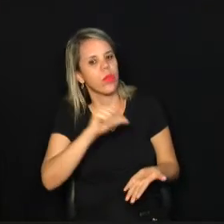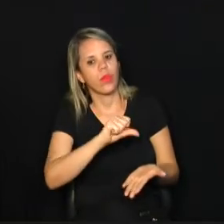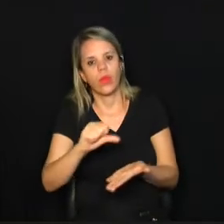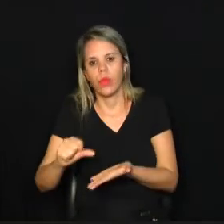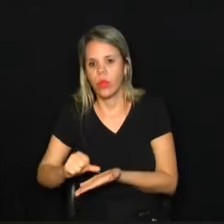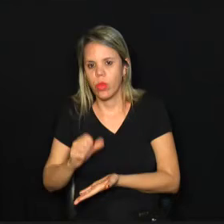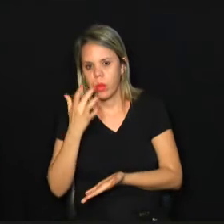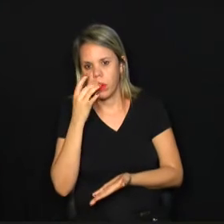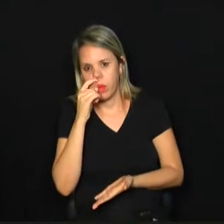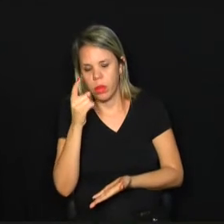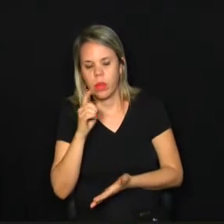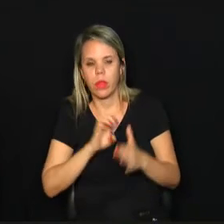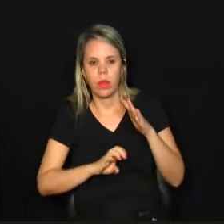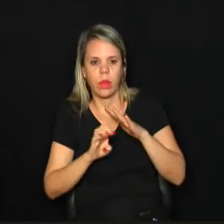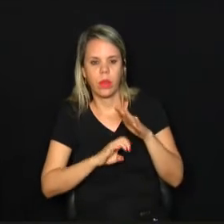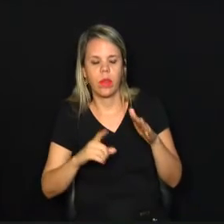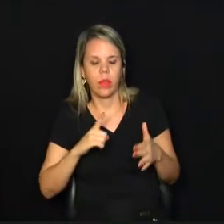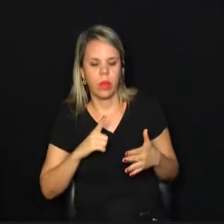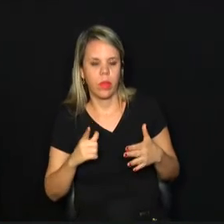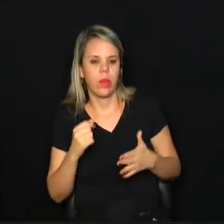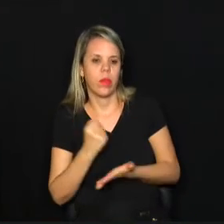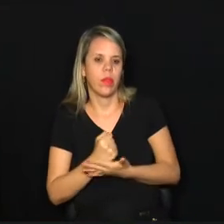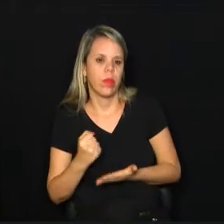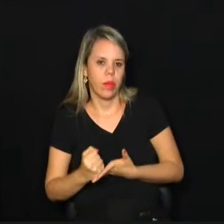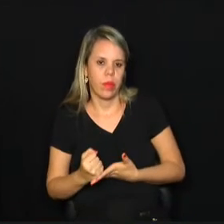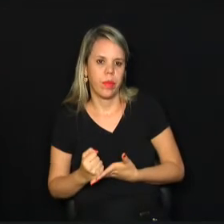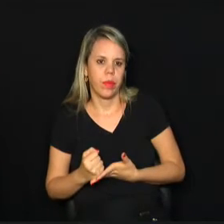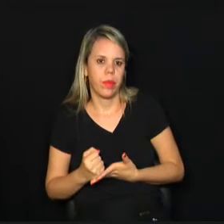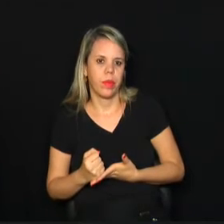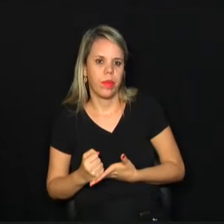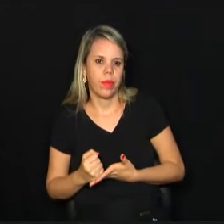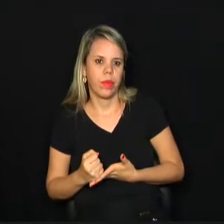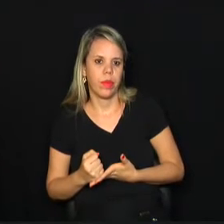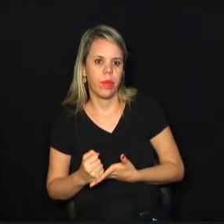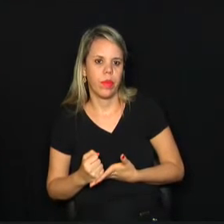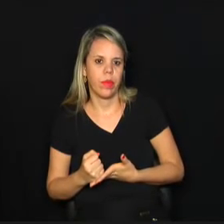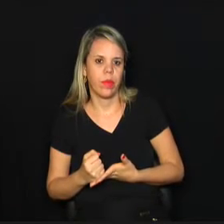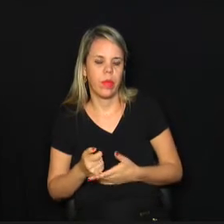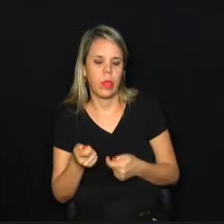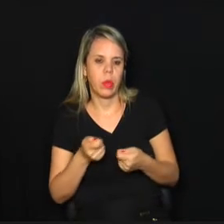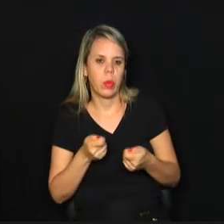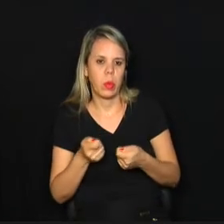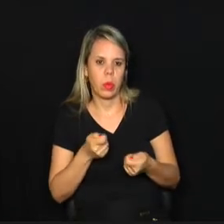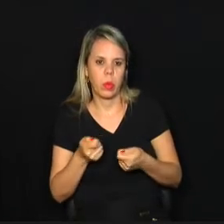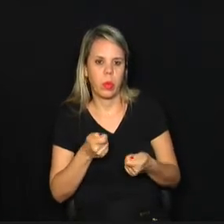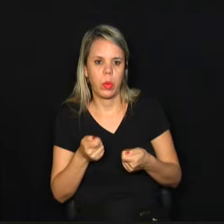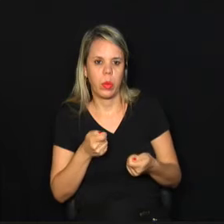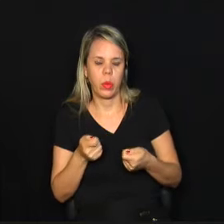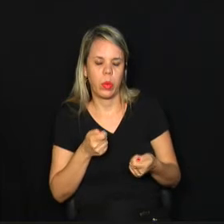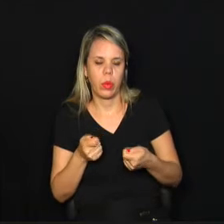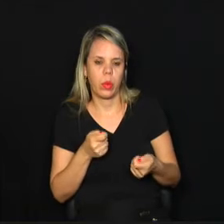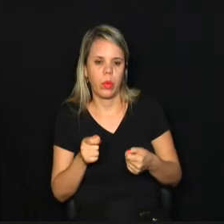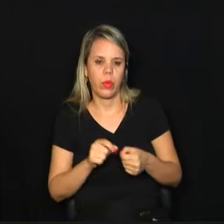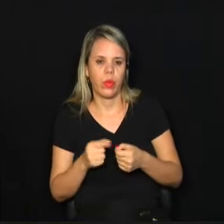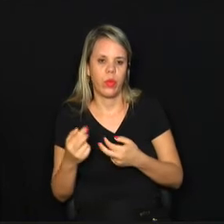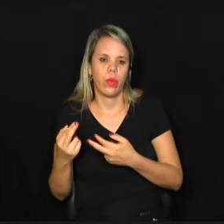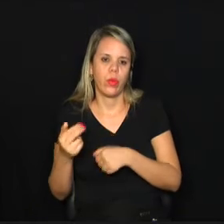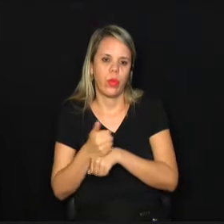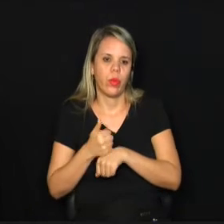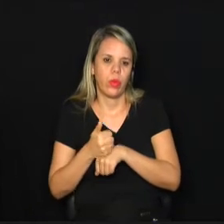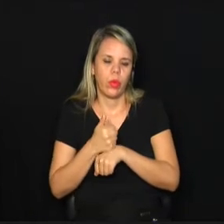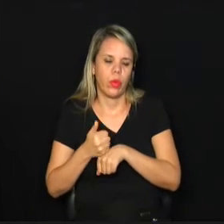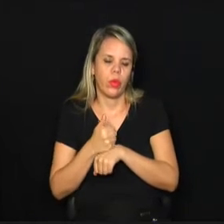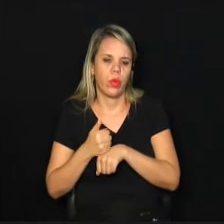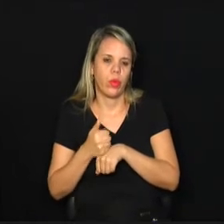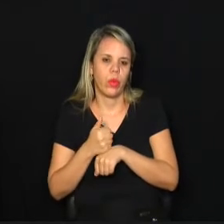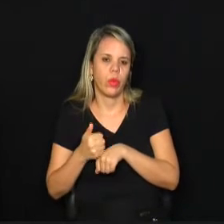Verde, que tem empresas contratadas especificamente, mas o controle seja feito por profissionais nomeados